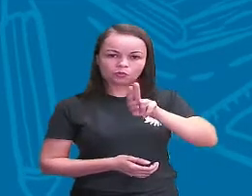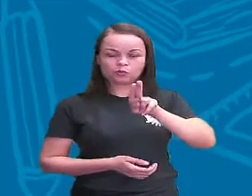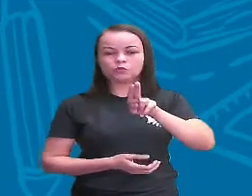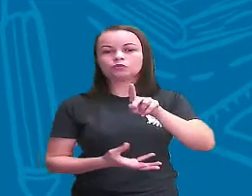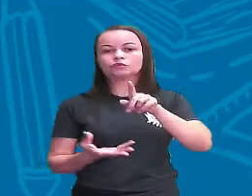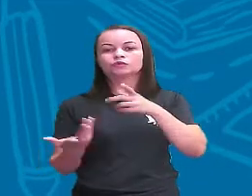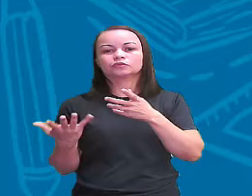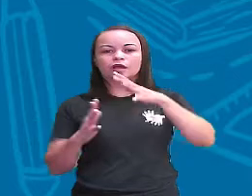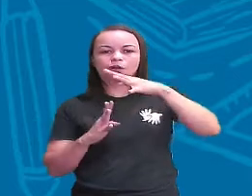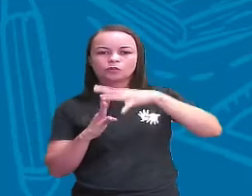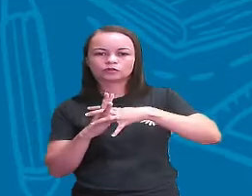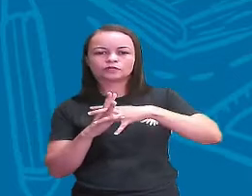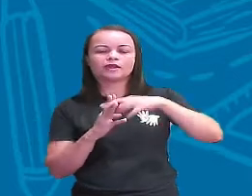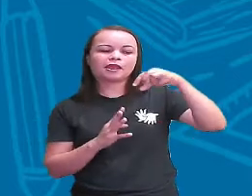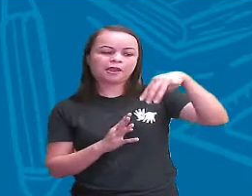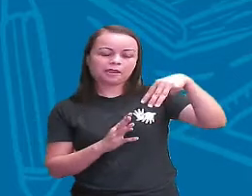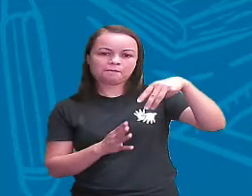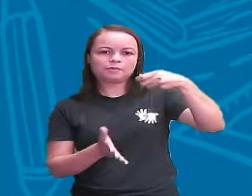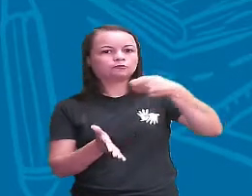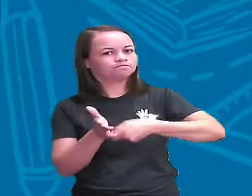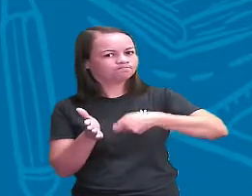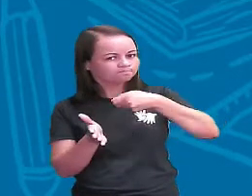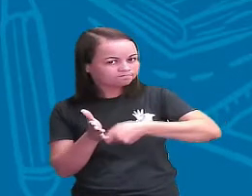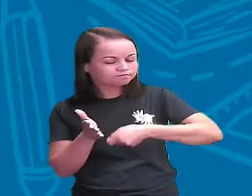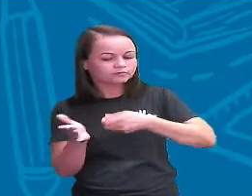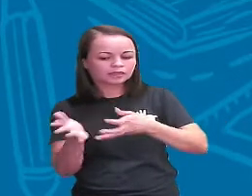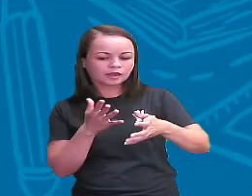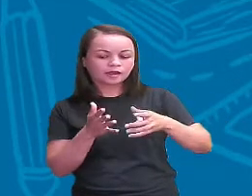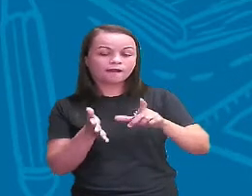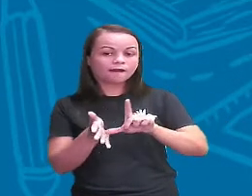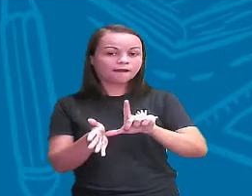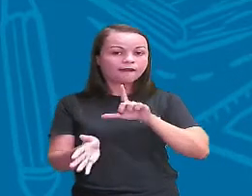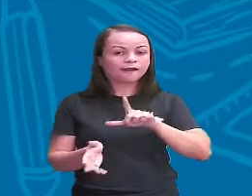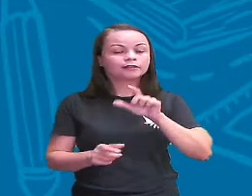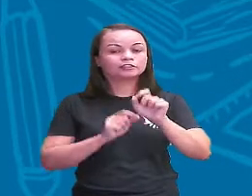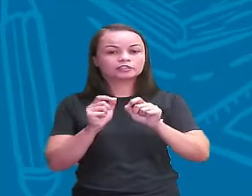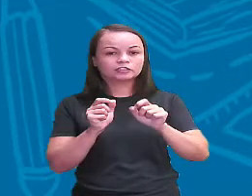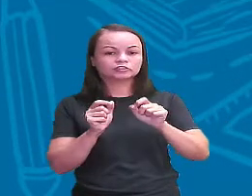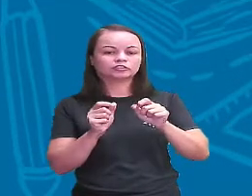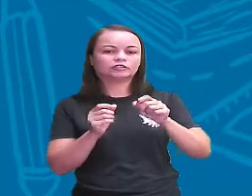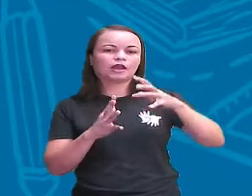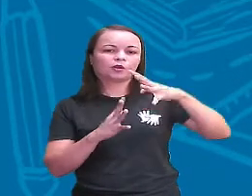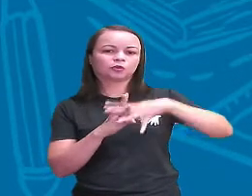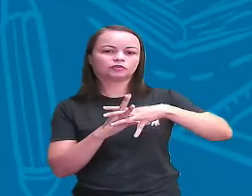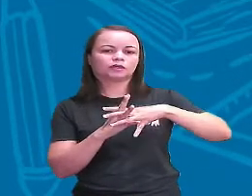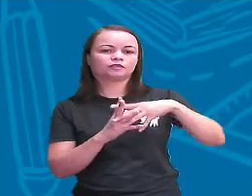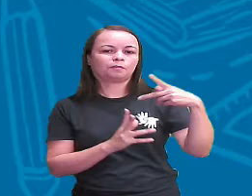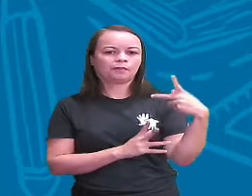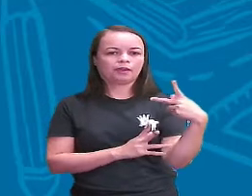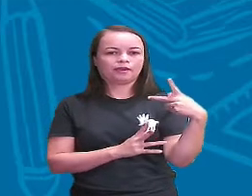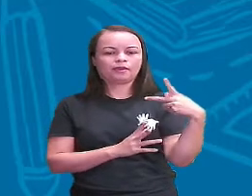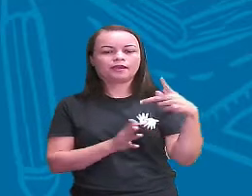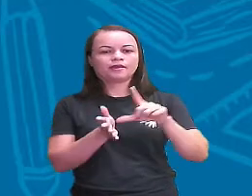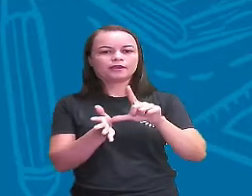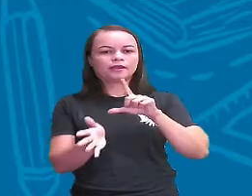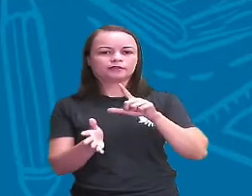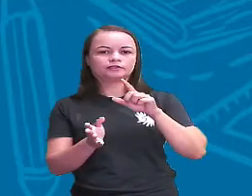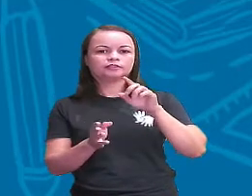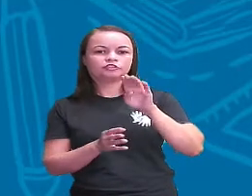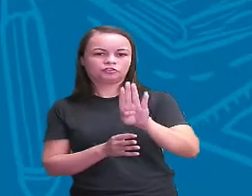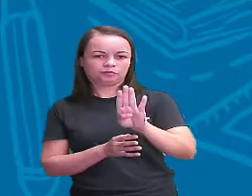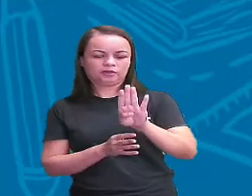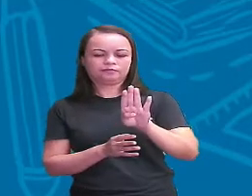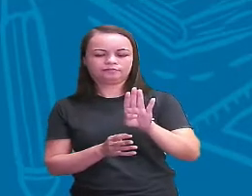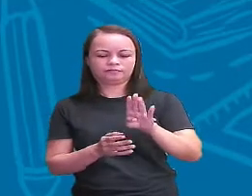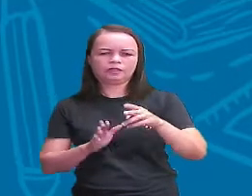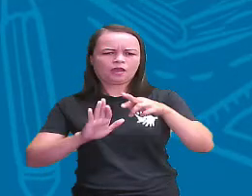consoante M é obrigatório antes das consoantes P e B, sendo uma